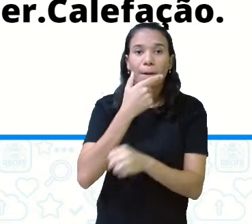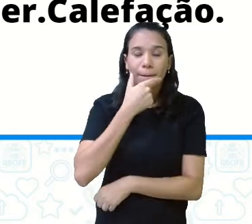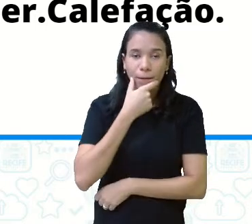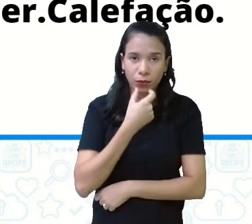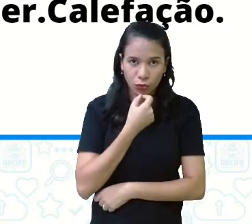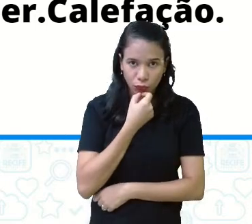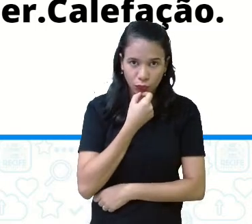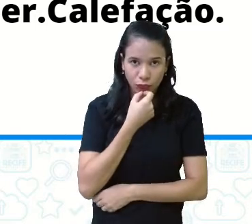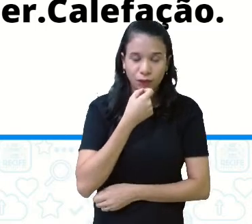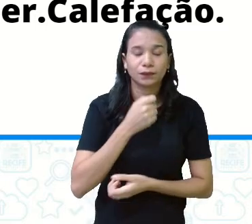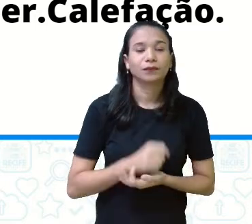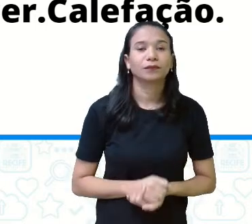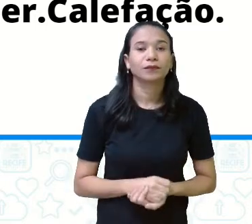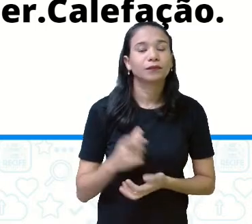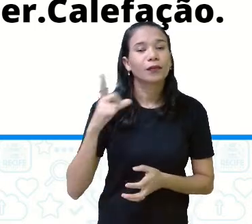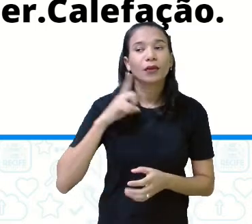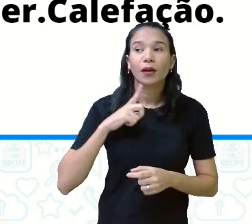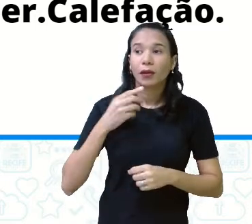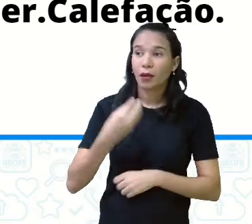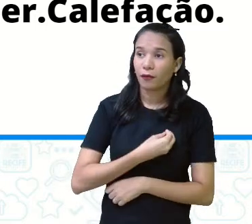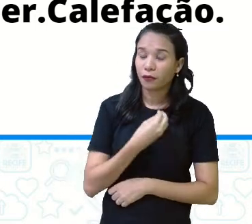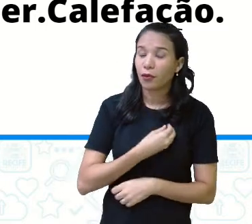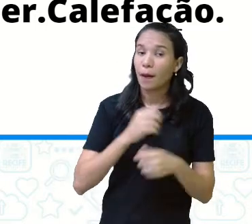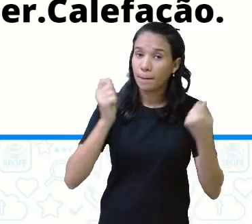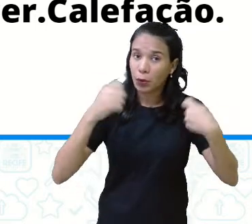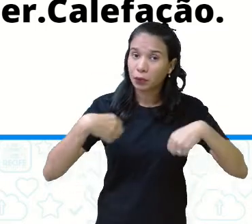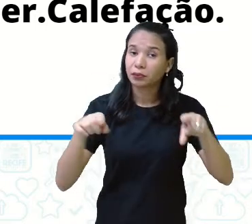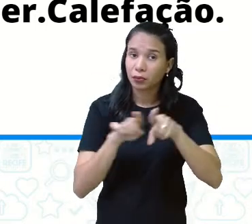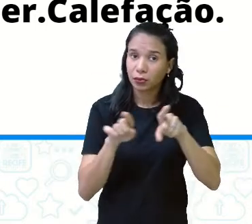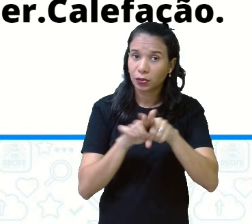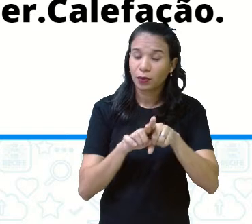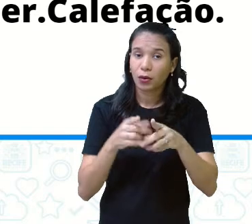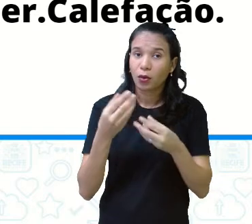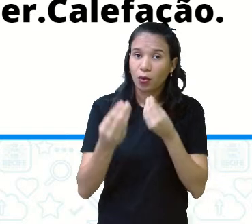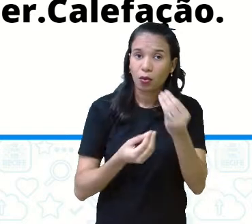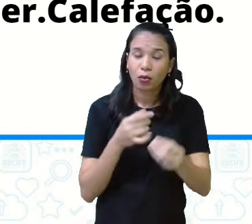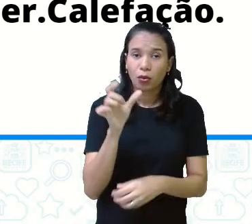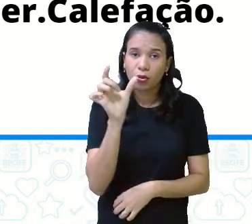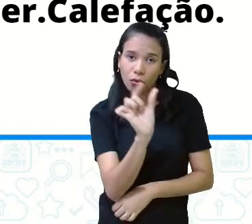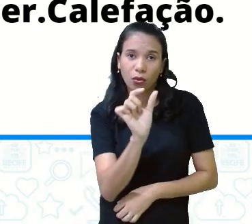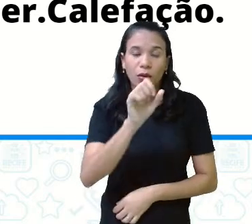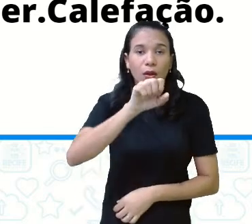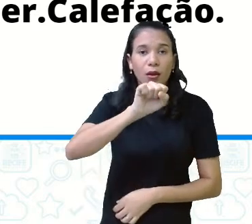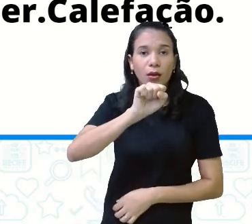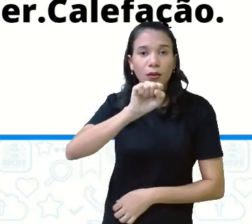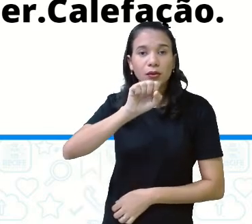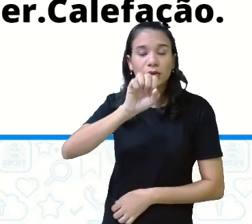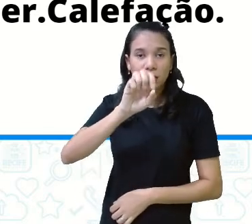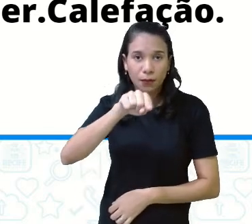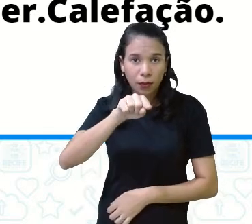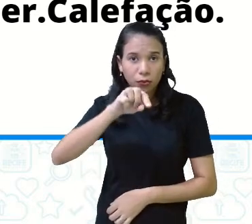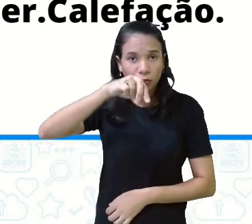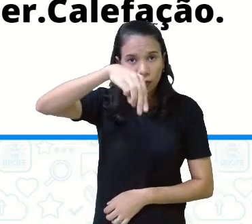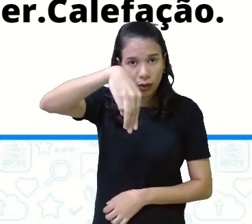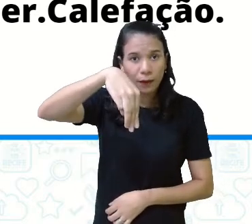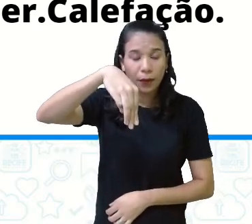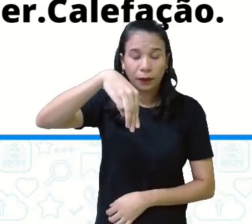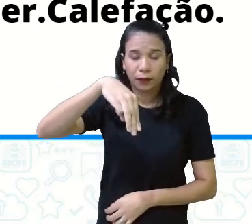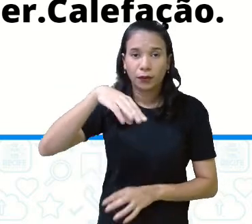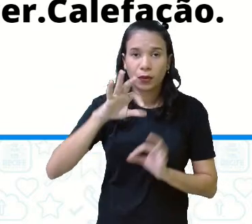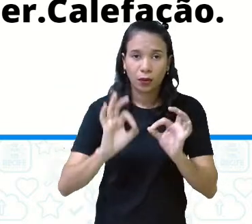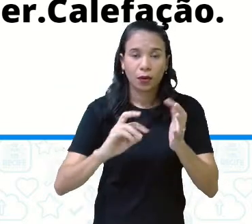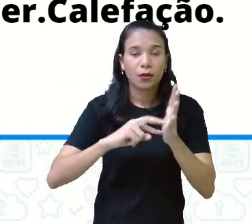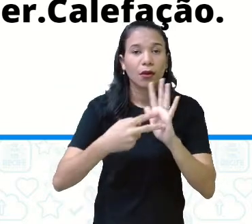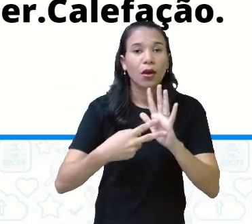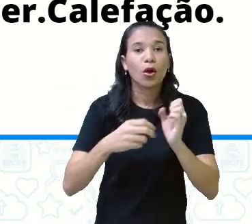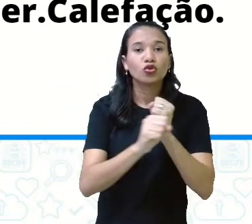substantivo masculino, que está aí poderia também estar na forma de sigla, S.M, substantivo masculino.